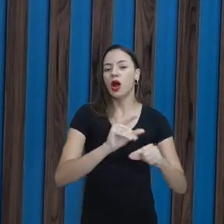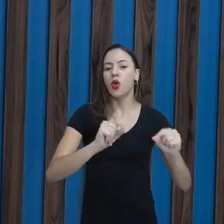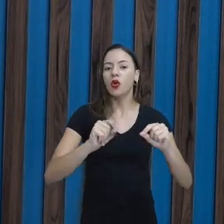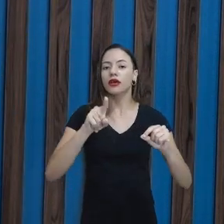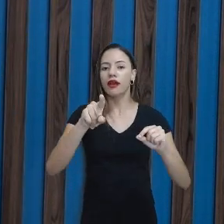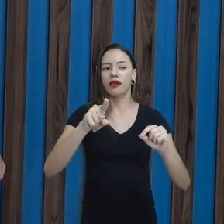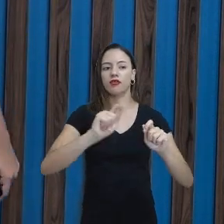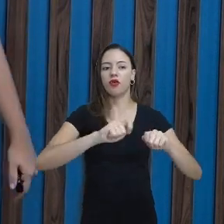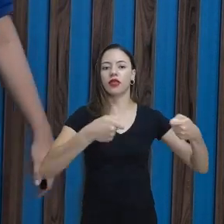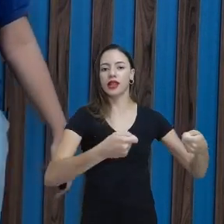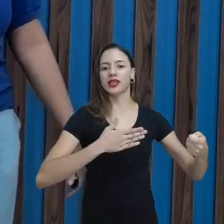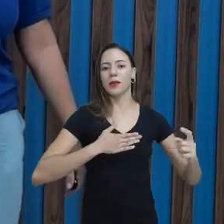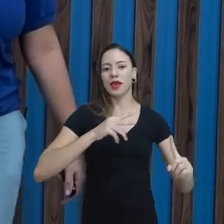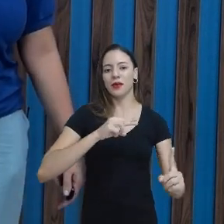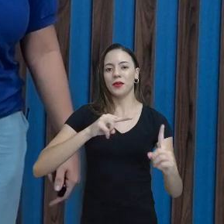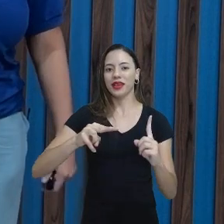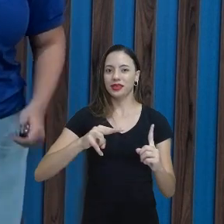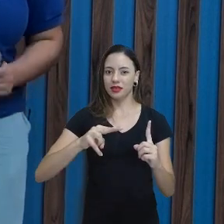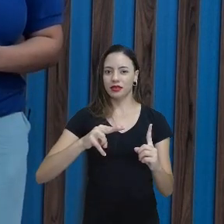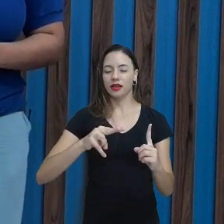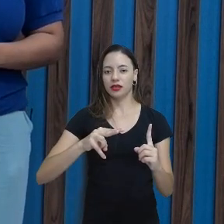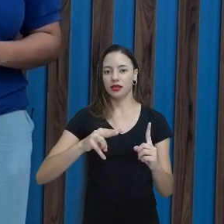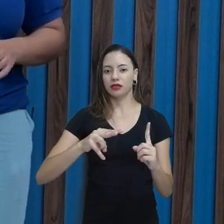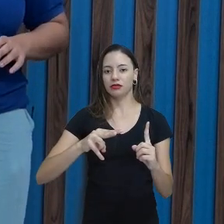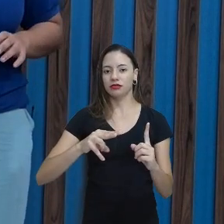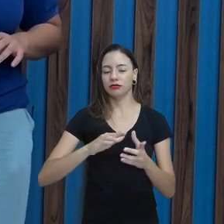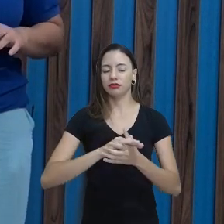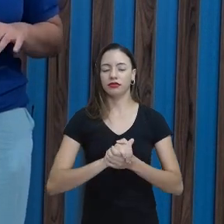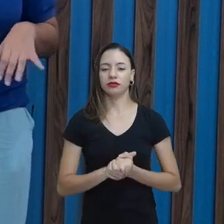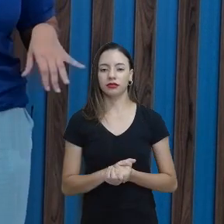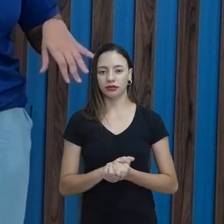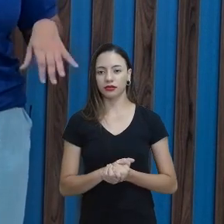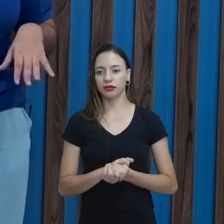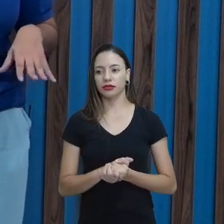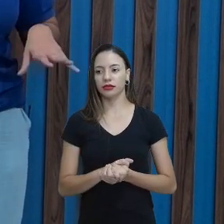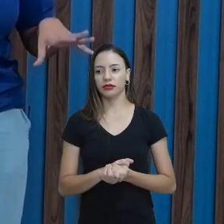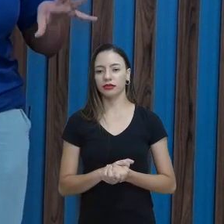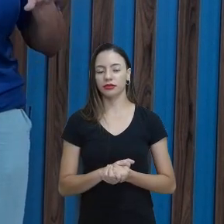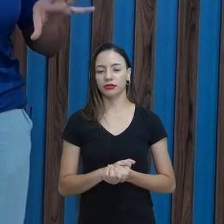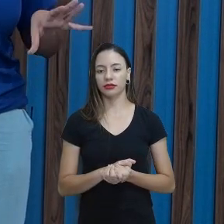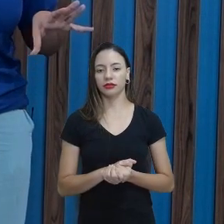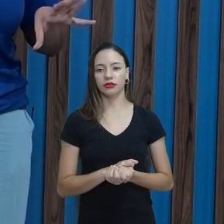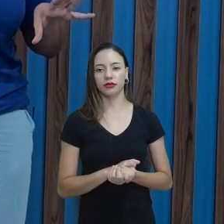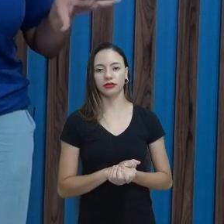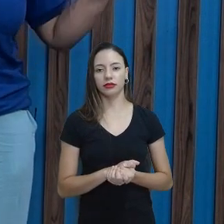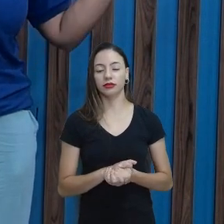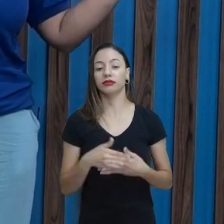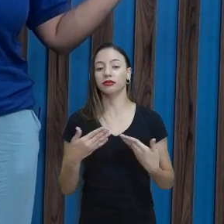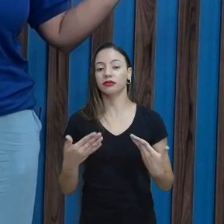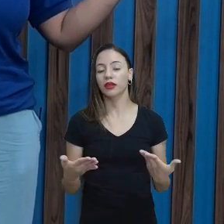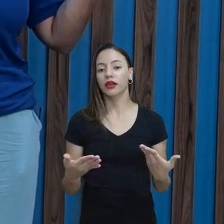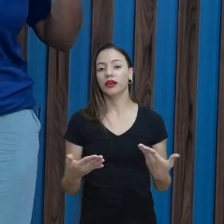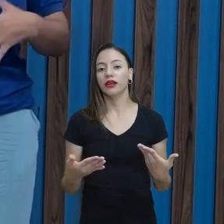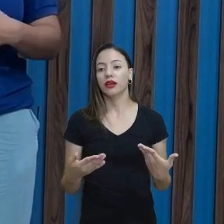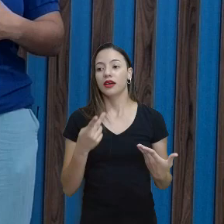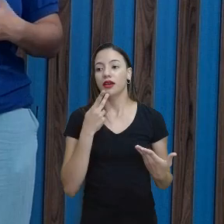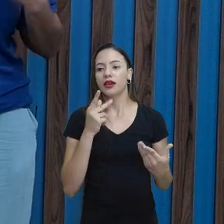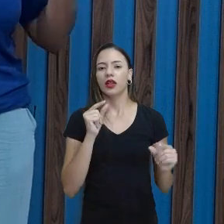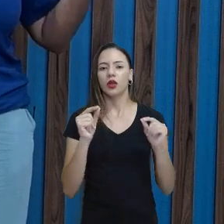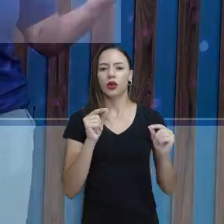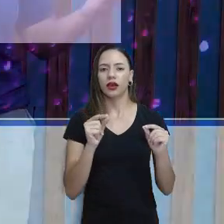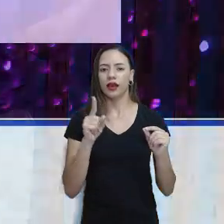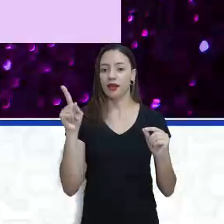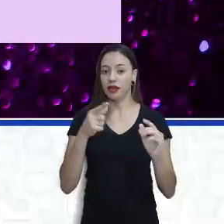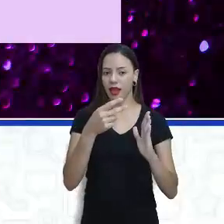seu ponto de vista, a fundamentar o seu argumento, né? E aí, a gente diz assim, não tem